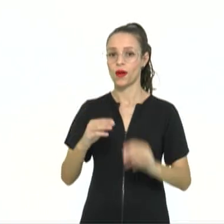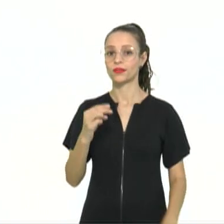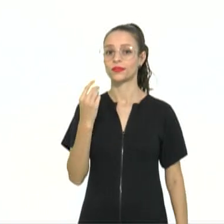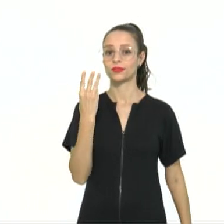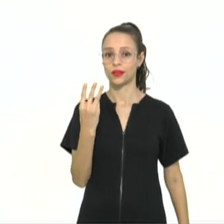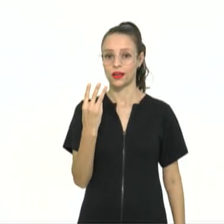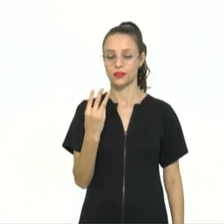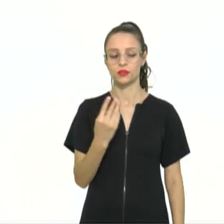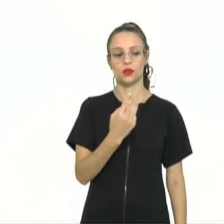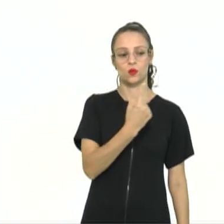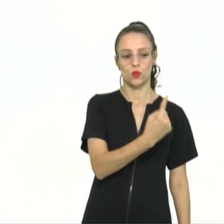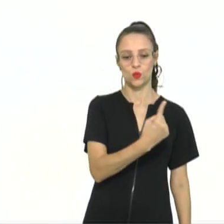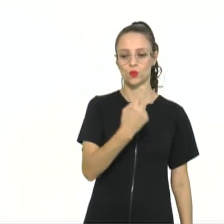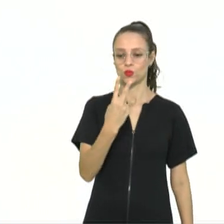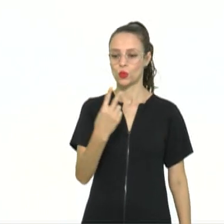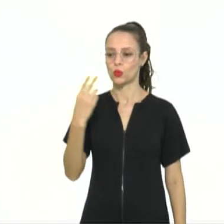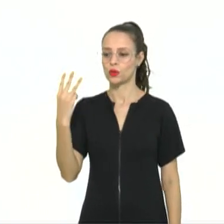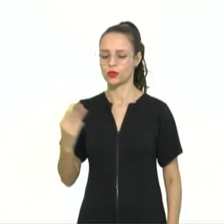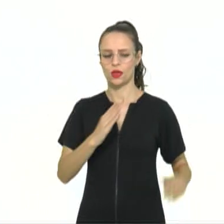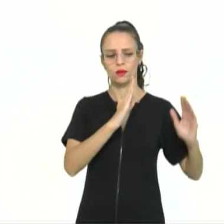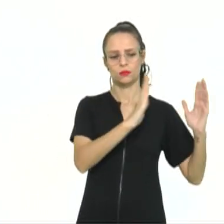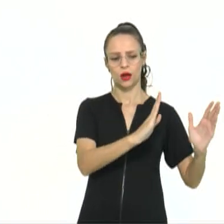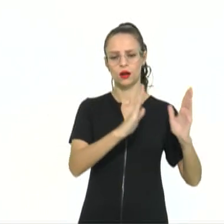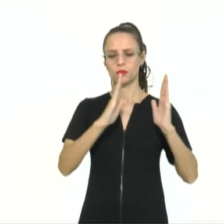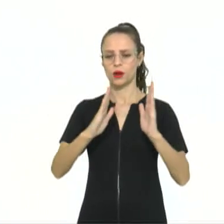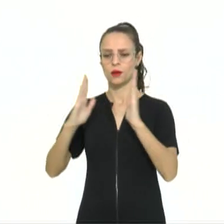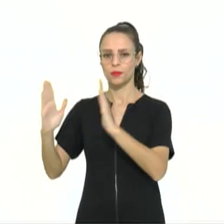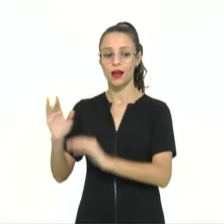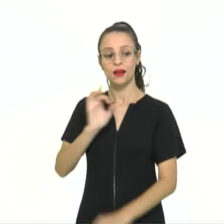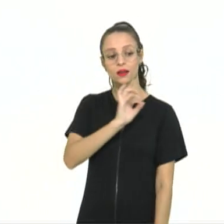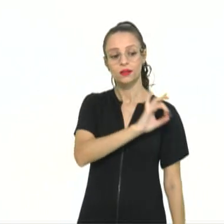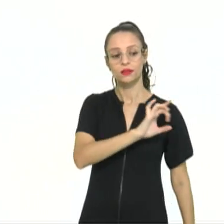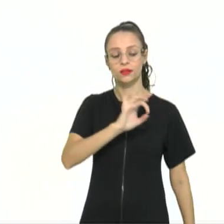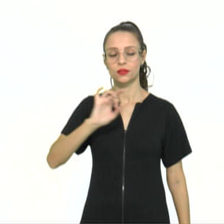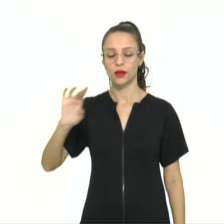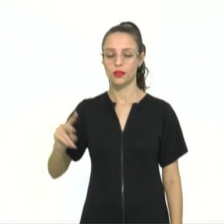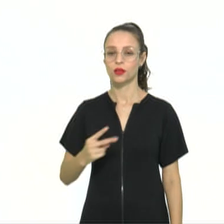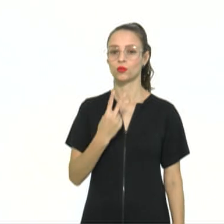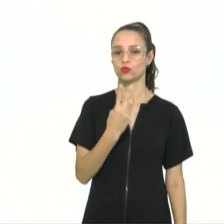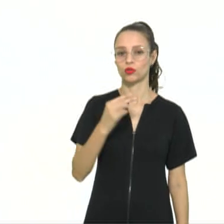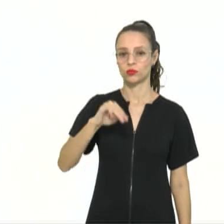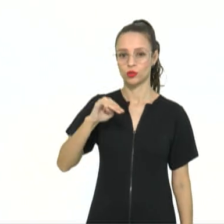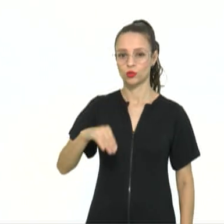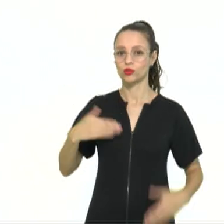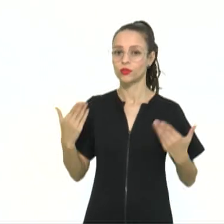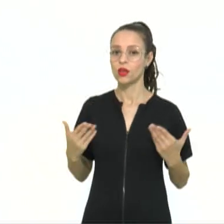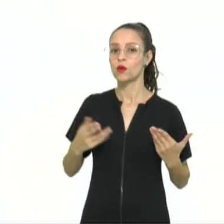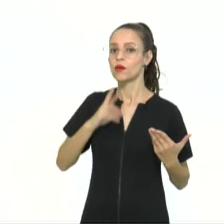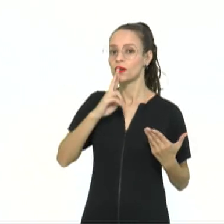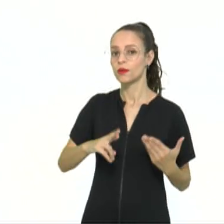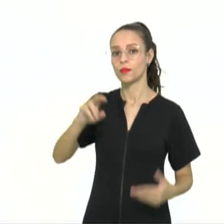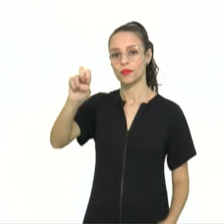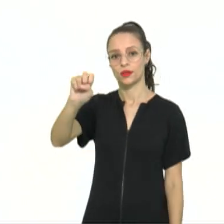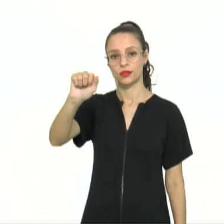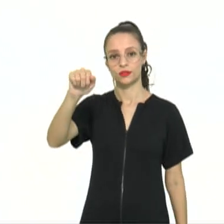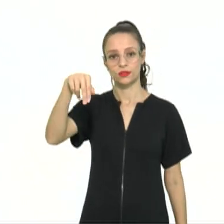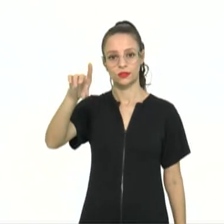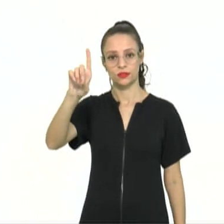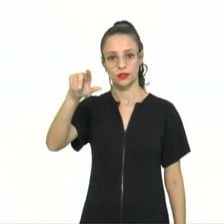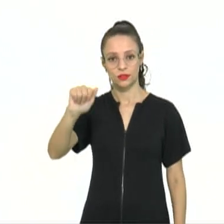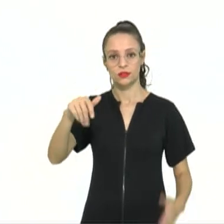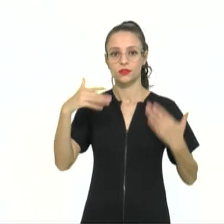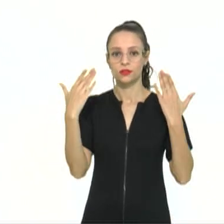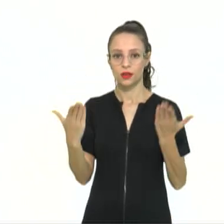de 2 minutos cada? A resposta correta, letra C, Sanda, né? Então nós vimos dois estilos, duas manifestações de combate, né?